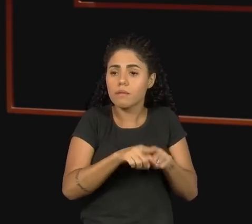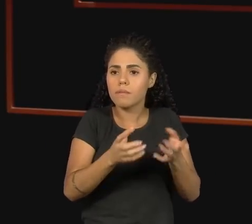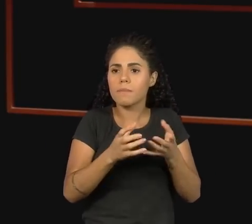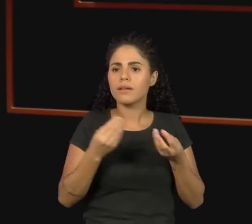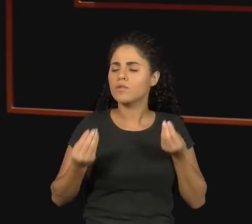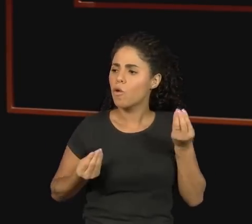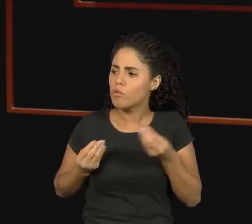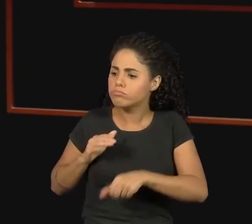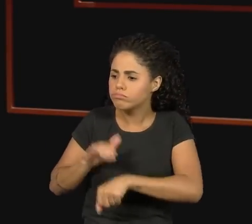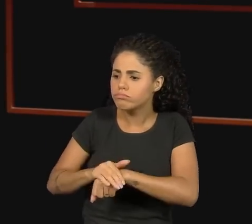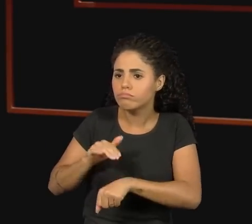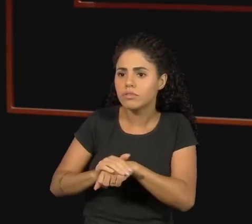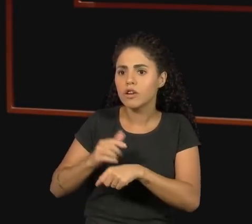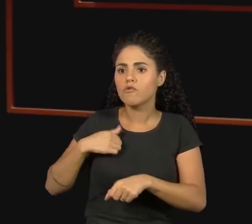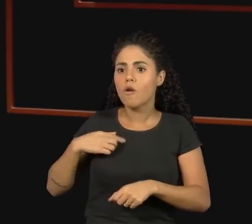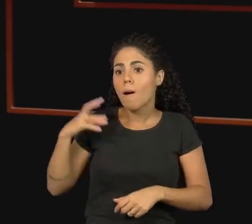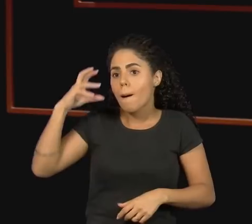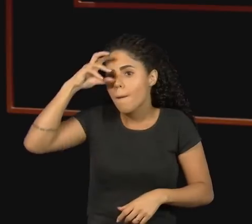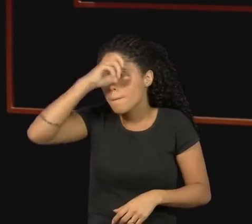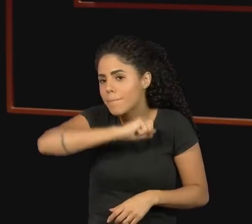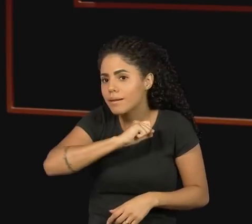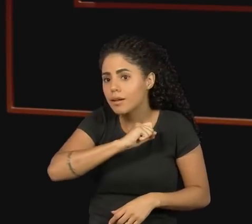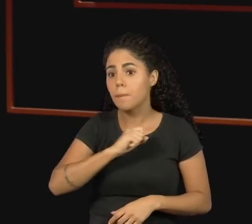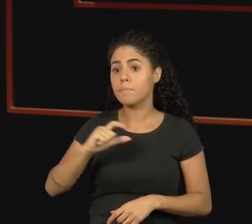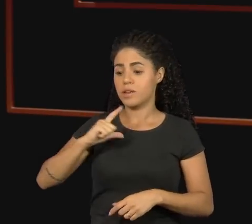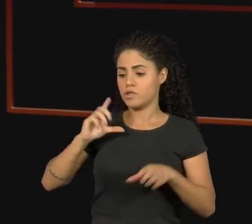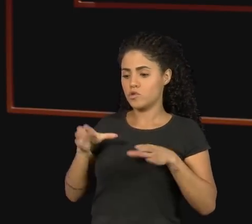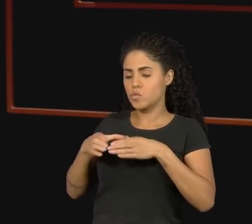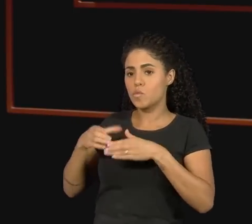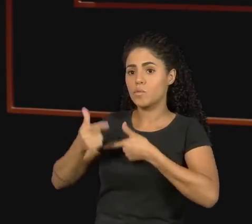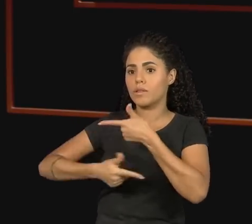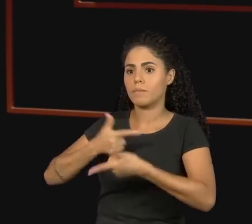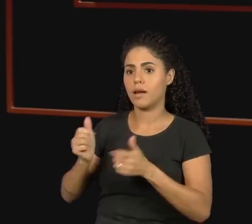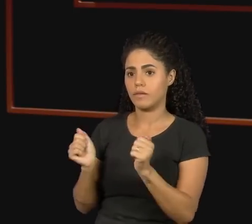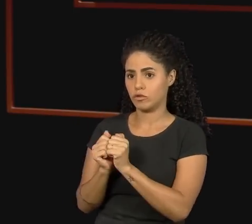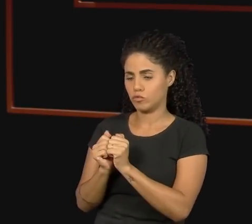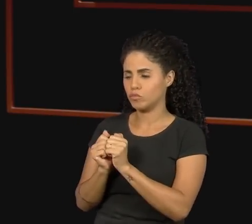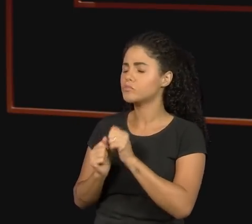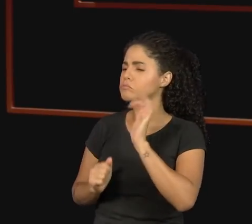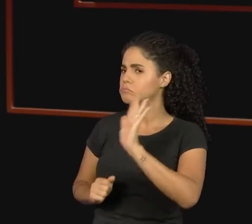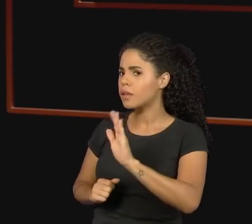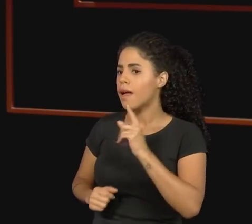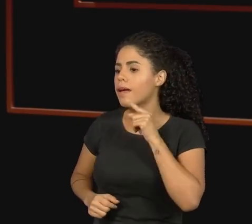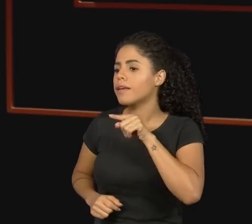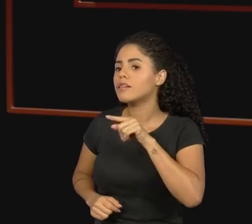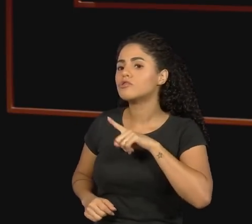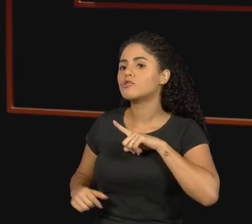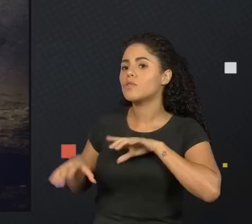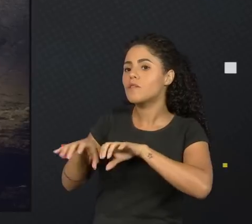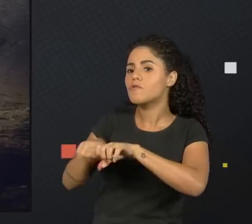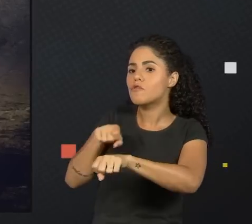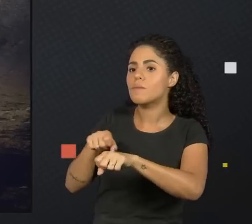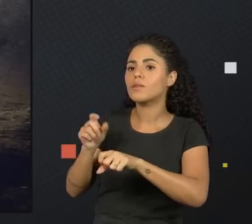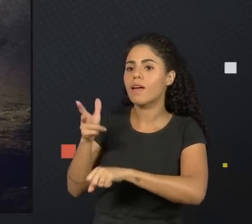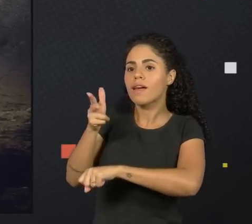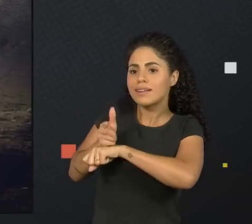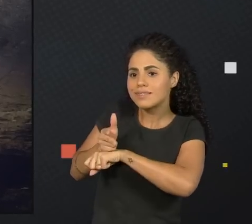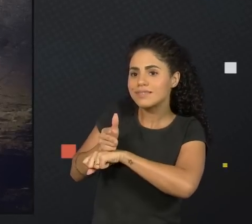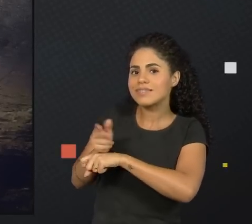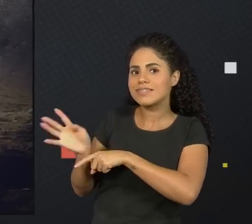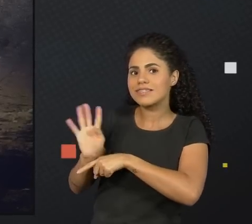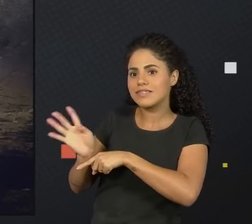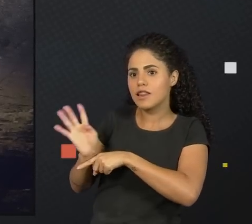das obras da minha faculdade de cinema. Tinha uma equipe que trabalhava junto a mim que era formada em cinema. Então eu